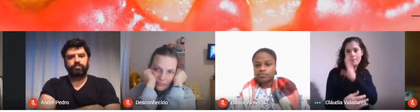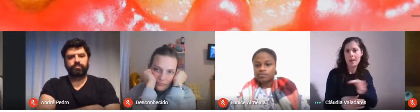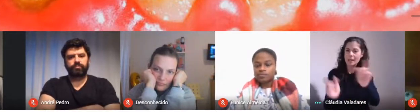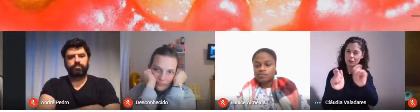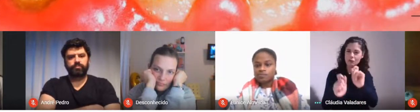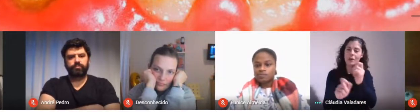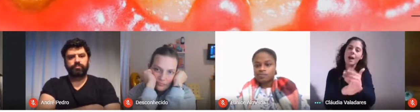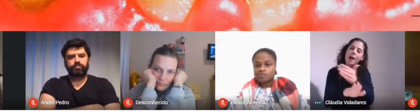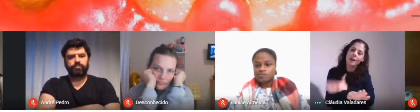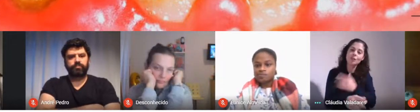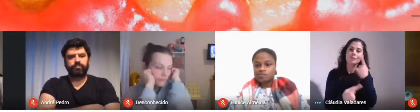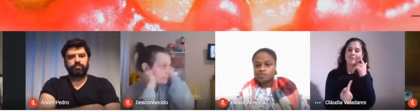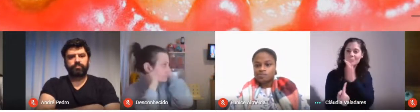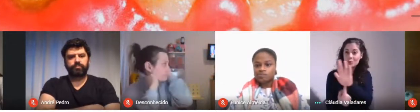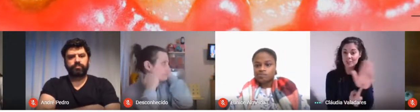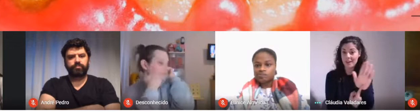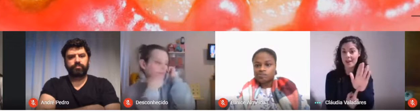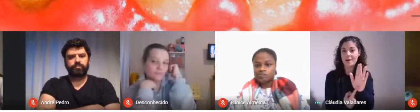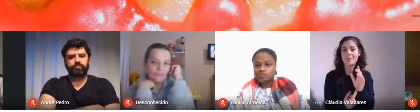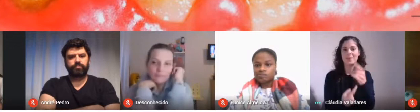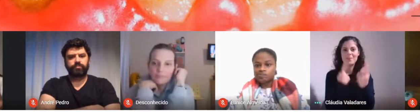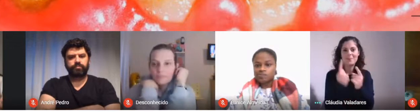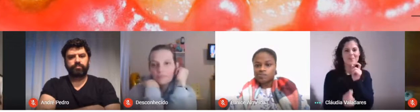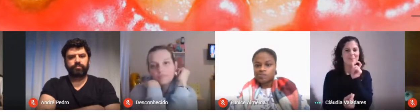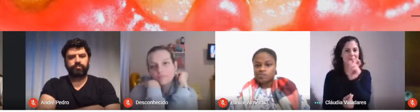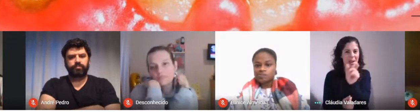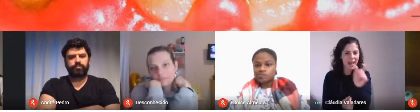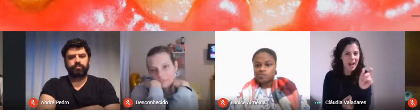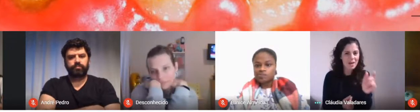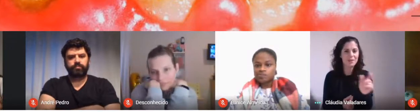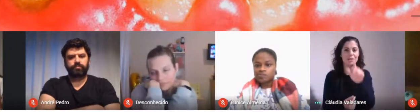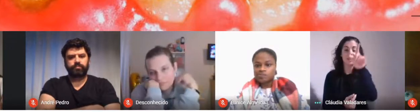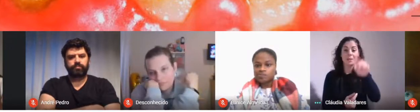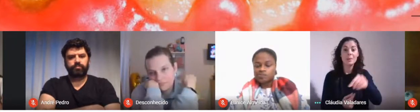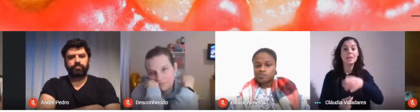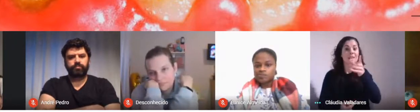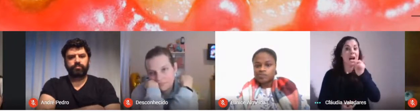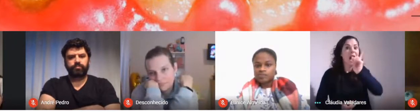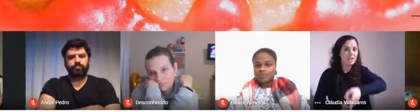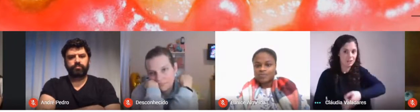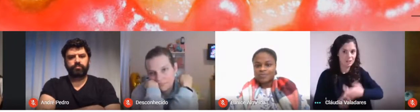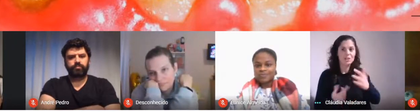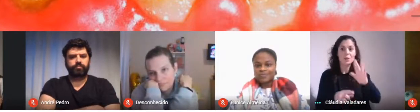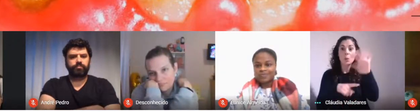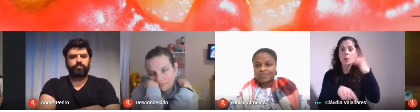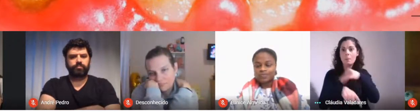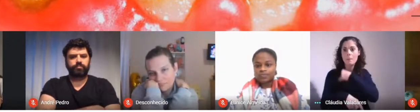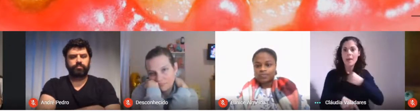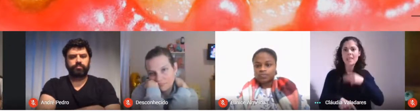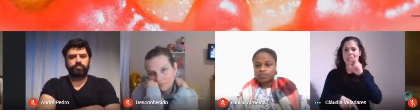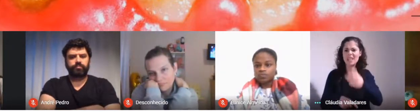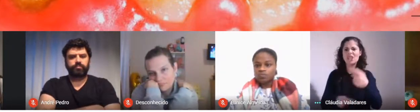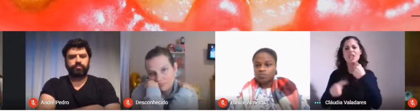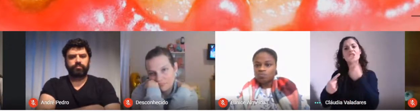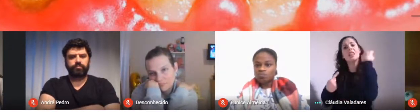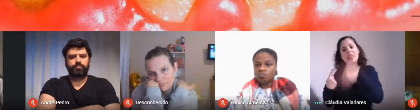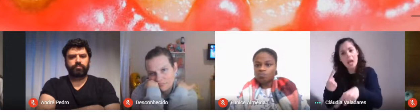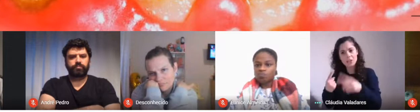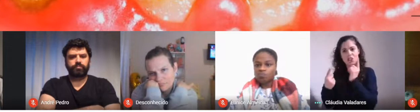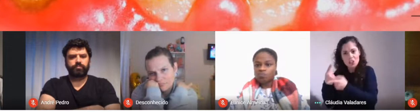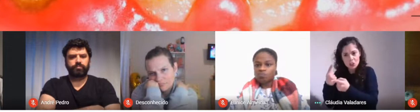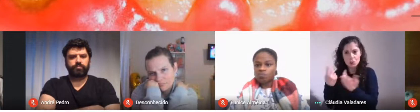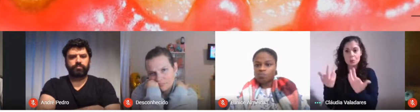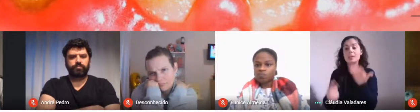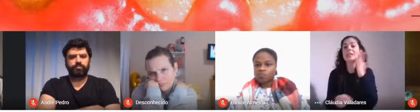gostava de mostrar alguns conceitos e de vos explicar o que é alguns conceitos que eu acho que são importantes. Como, por